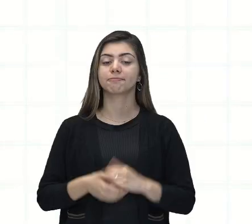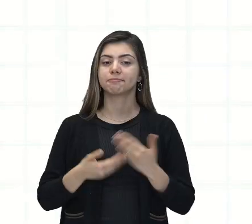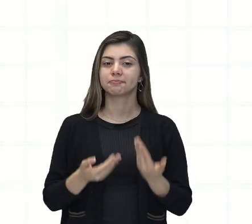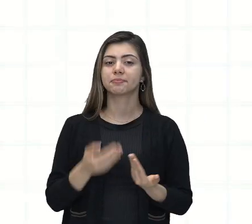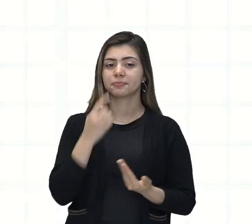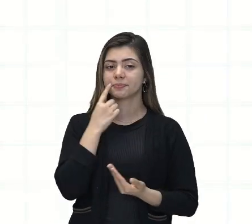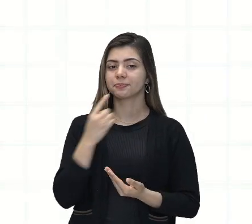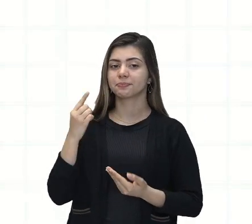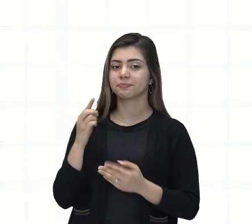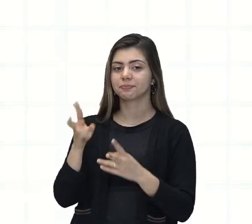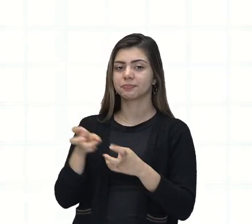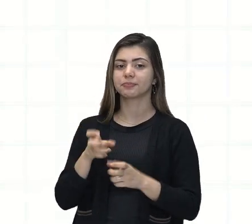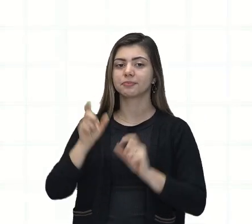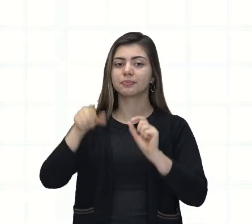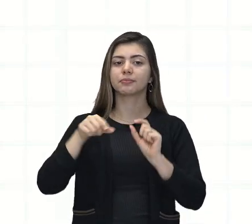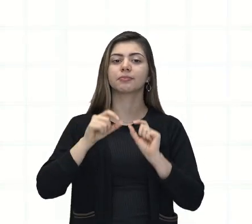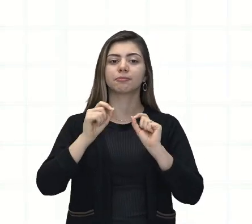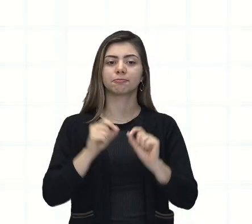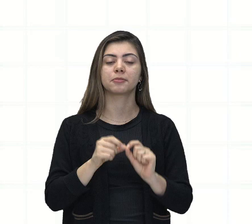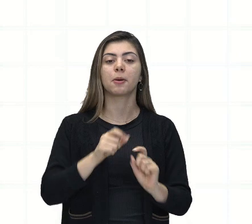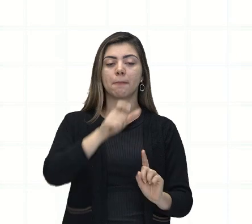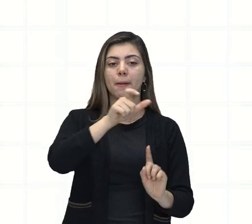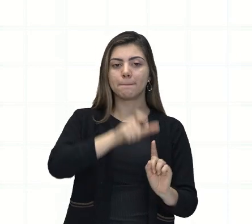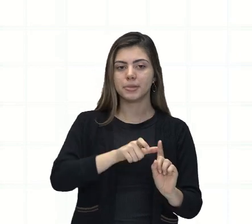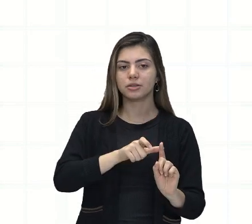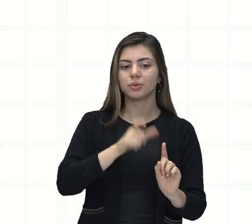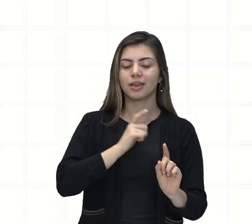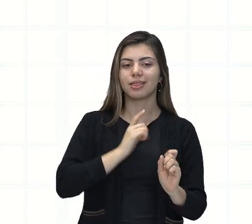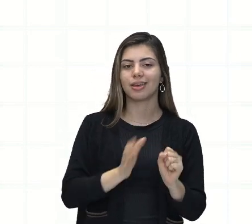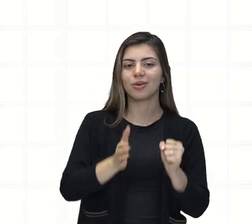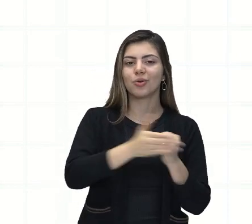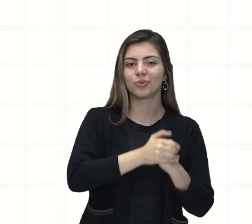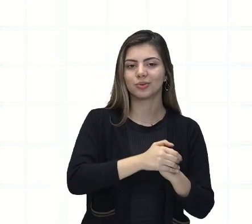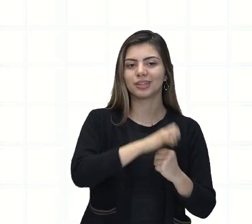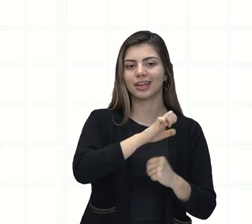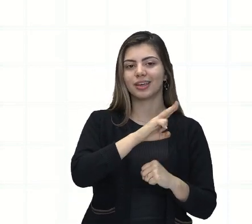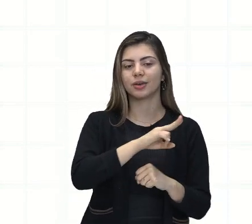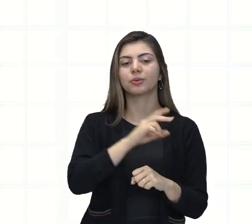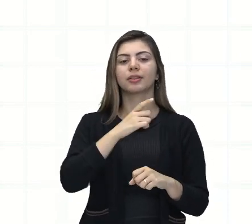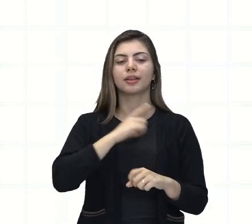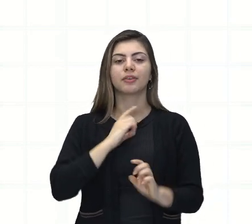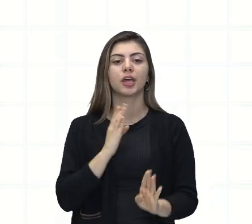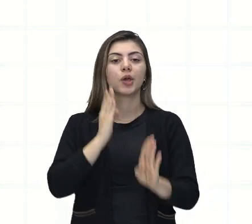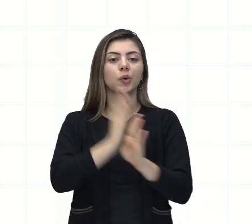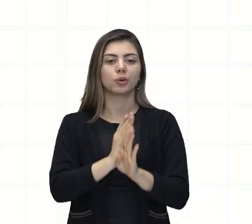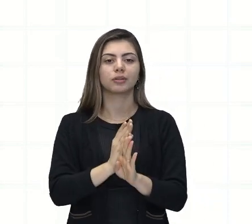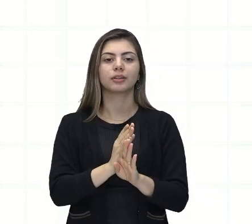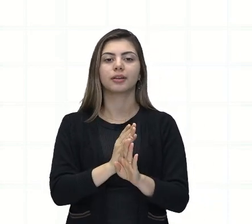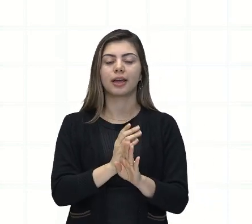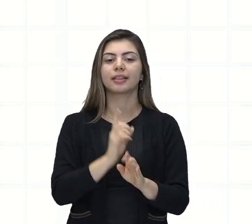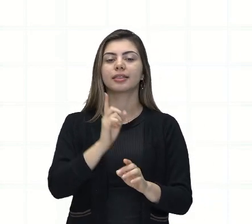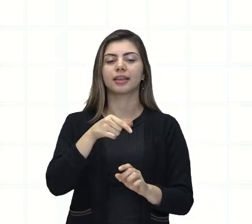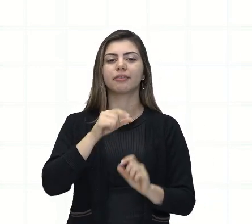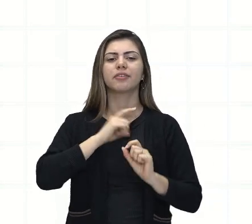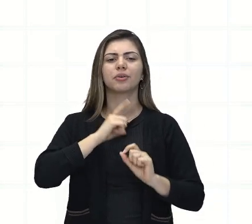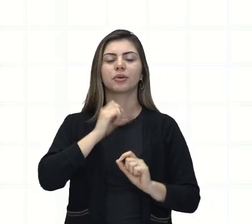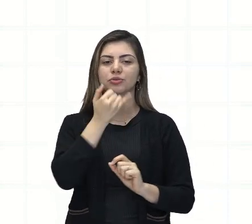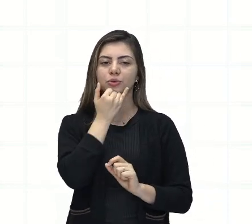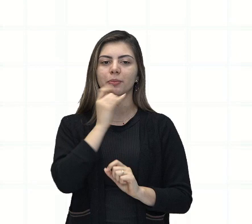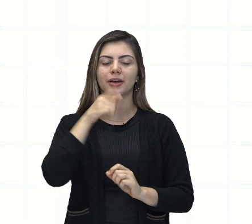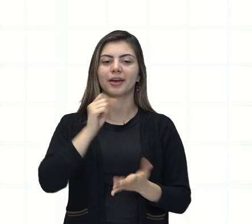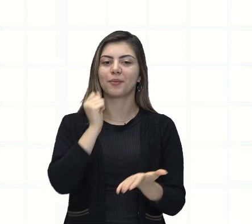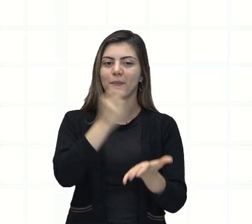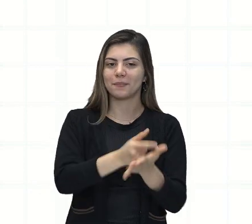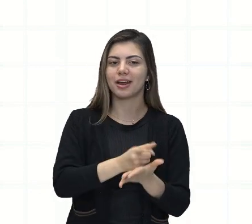no caso eu, que está oculto, fez a ação de comprar. Aqui nós temos um verbo,